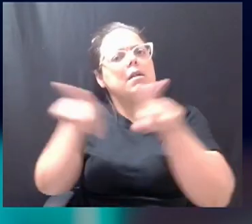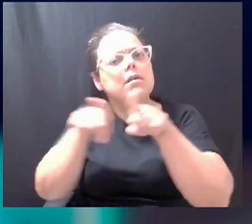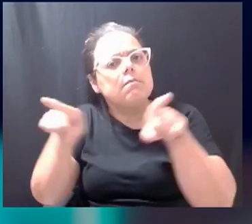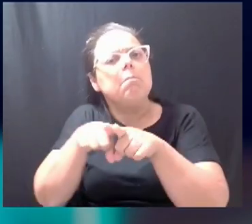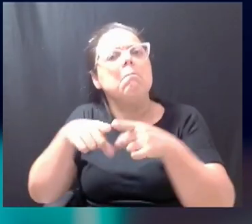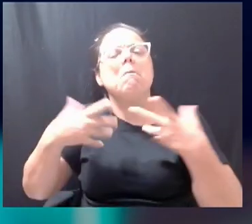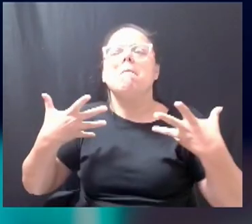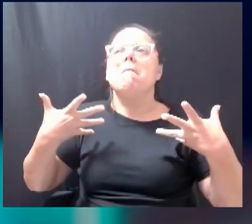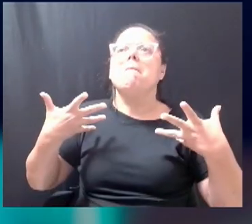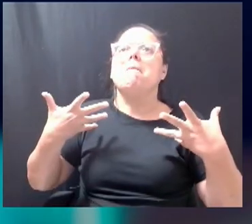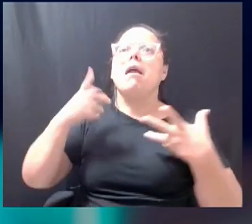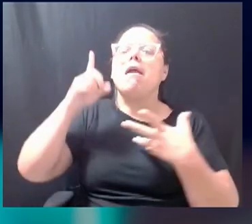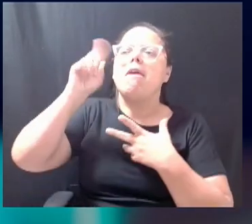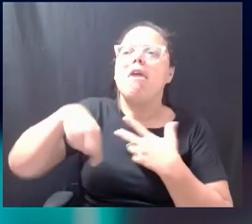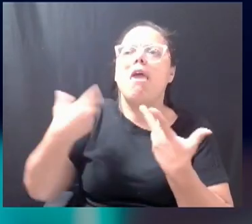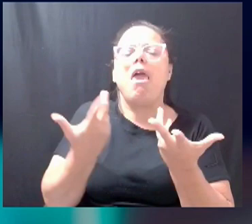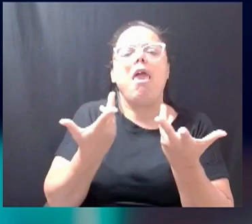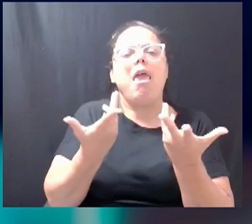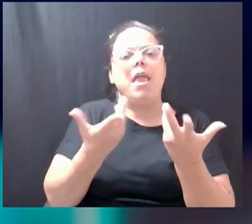o DSM-5